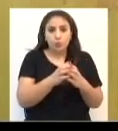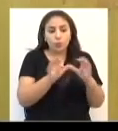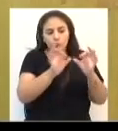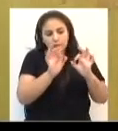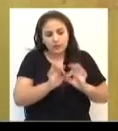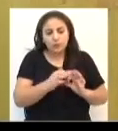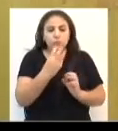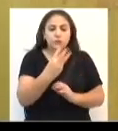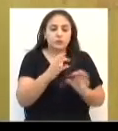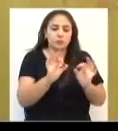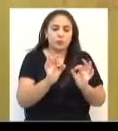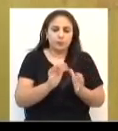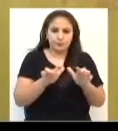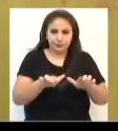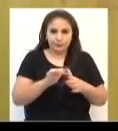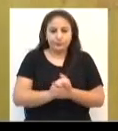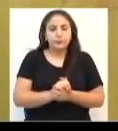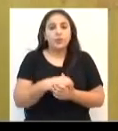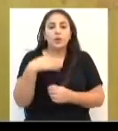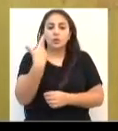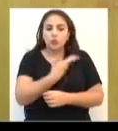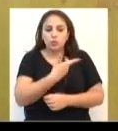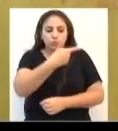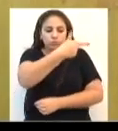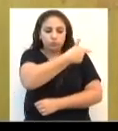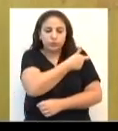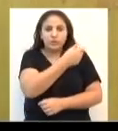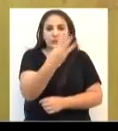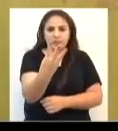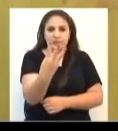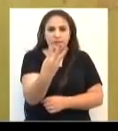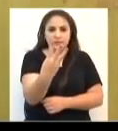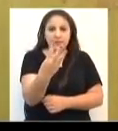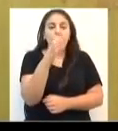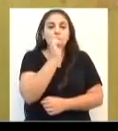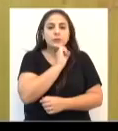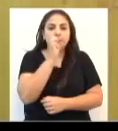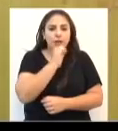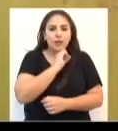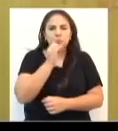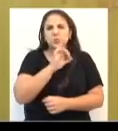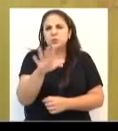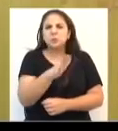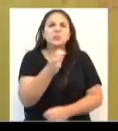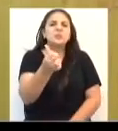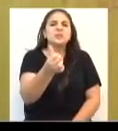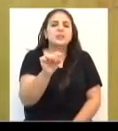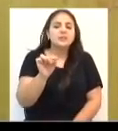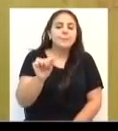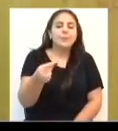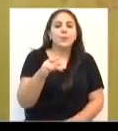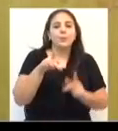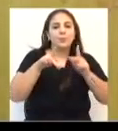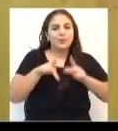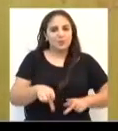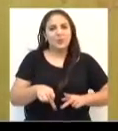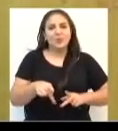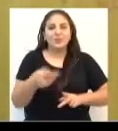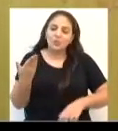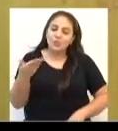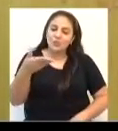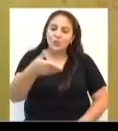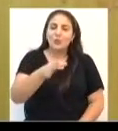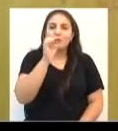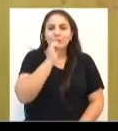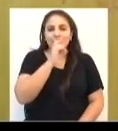preparando esses 3 locais, né? Então, nós vacinamos em 3 locais do centro no sábado, cerca de 6 mil pessoas fizeram ainda no sábado a